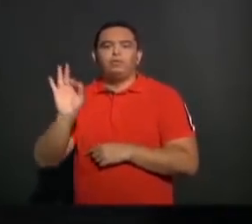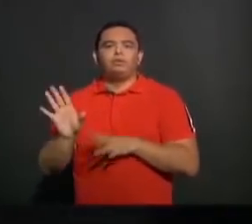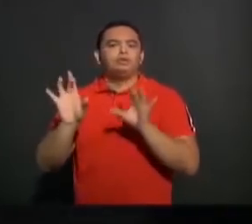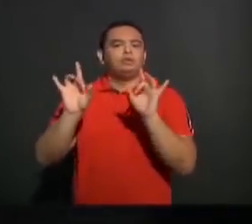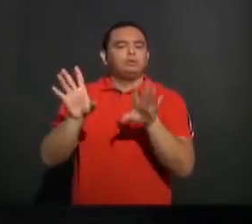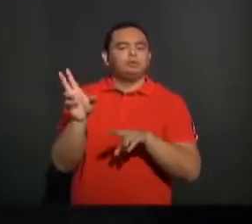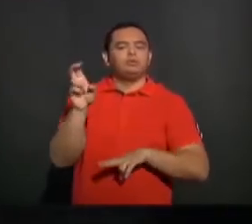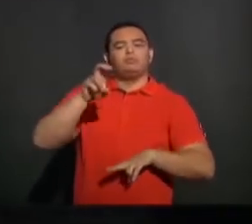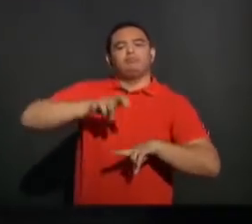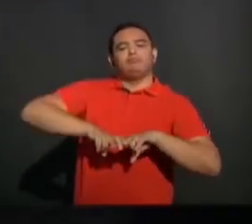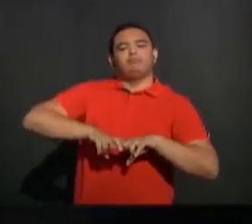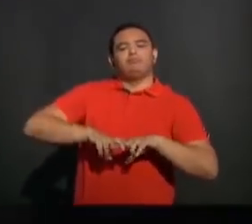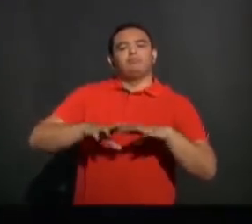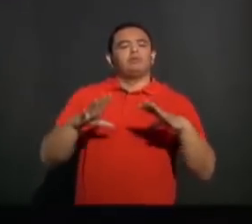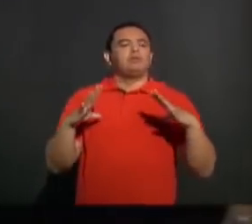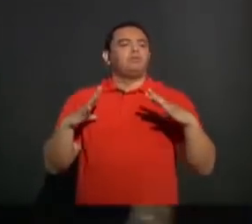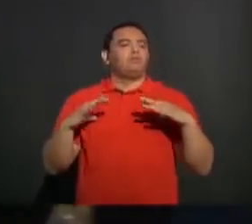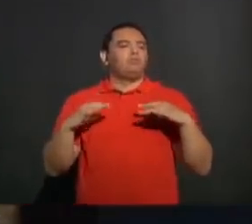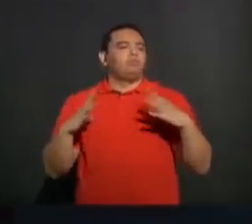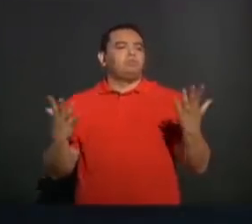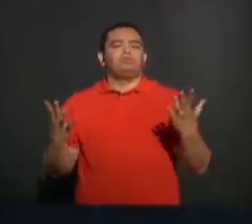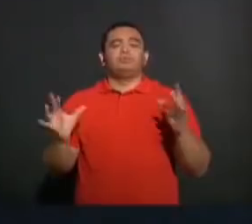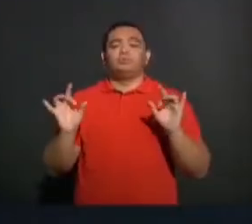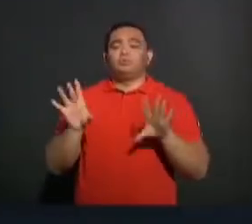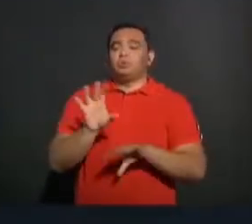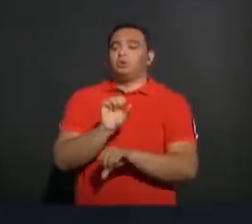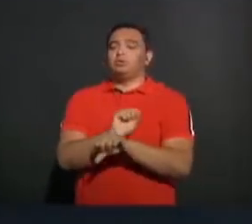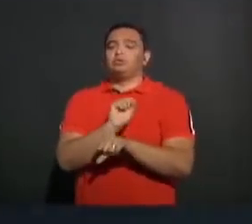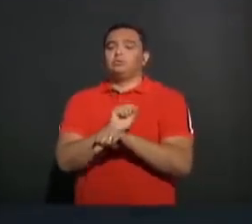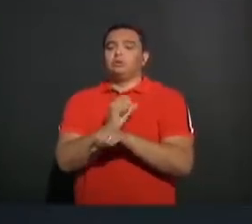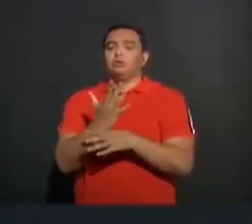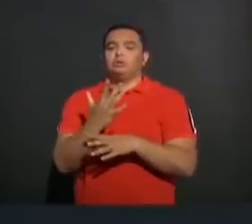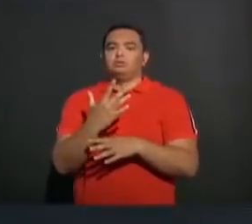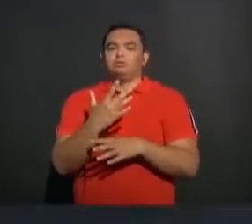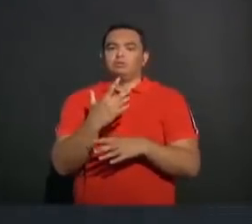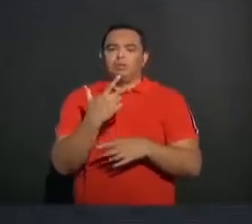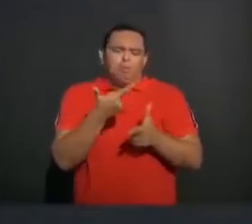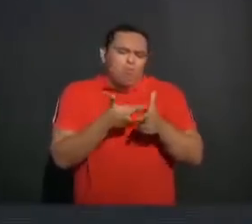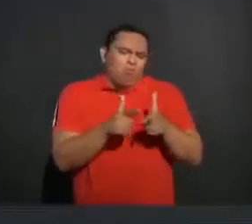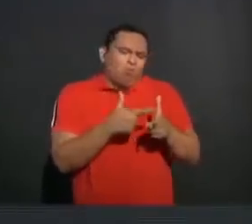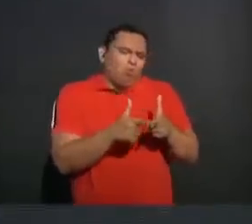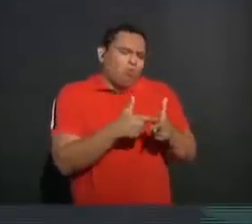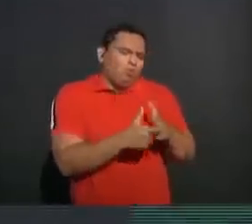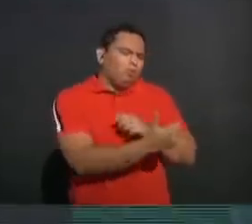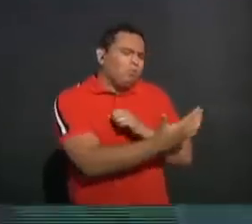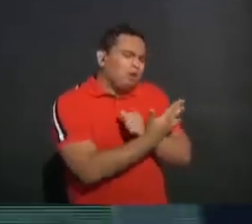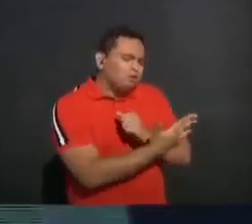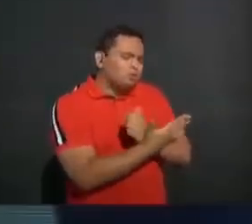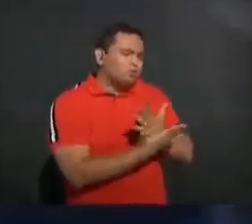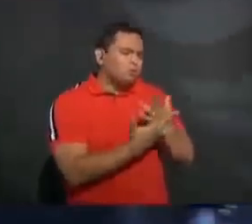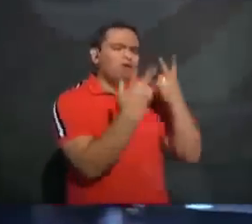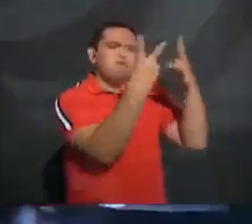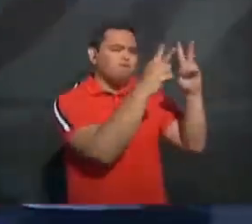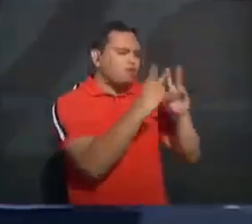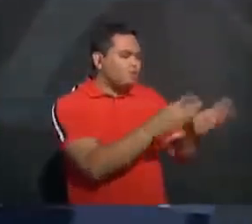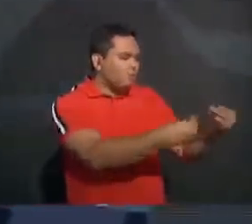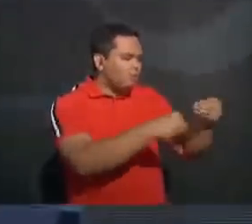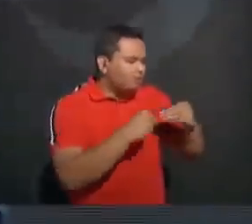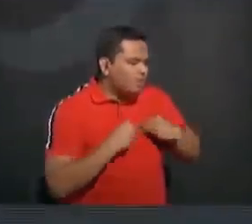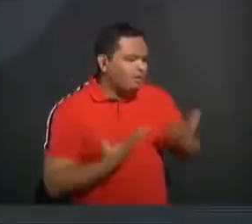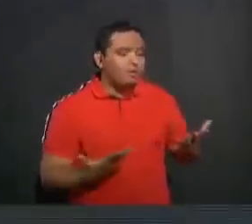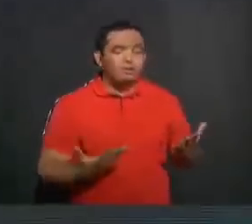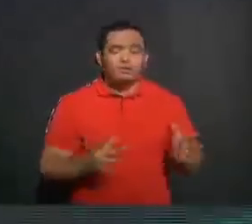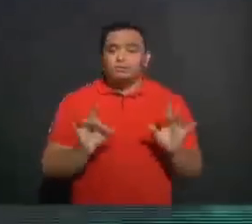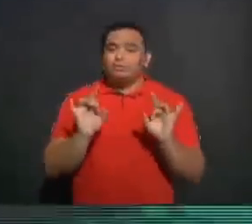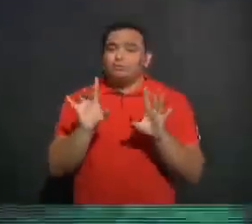são civis. Eles vêm no culto para trazer os problemas. Eles vêm no culto para buscar a vitória. Eles vêm no culto